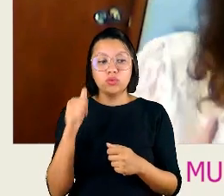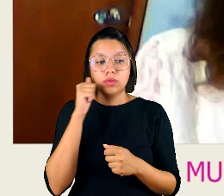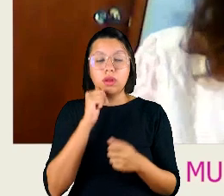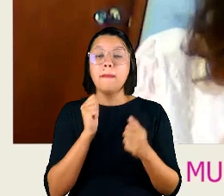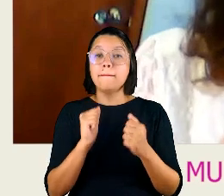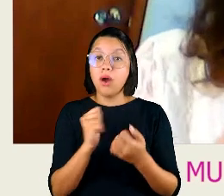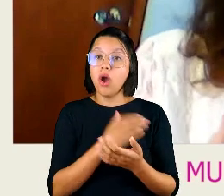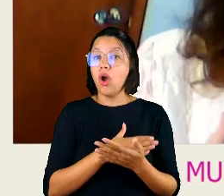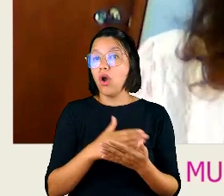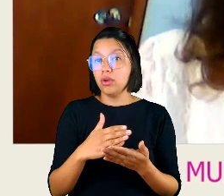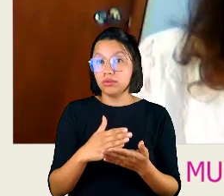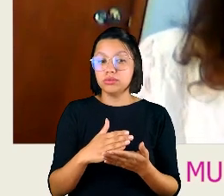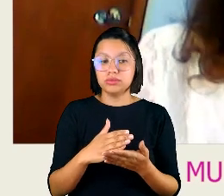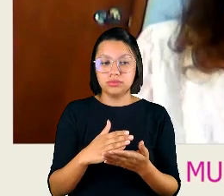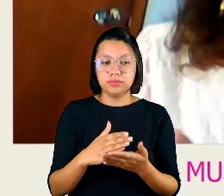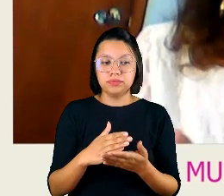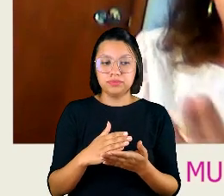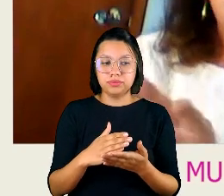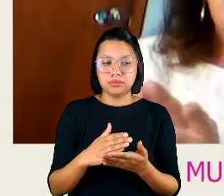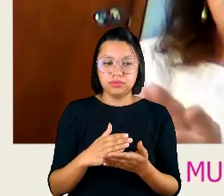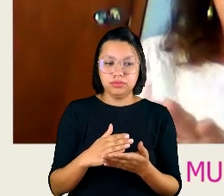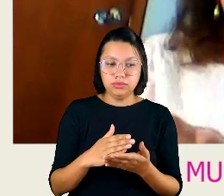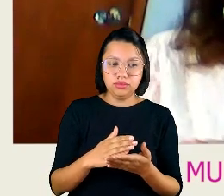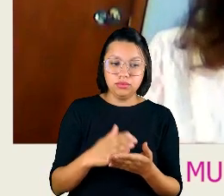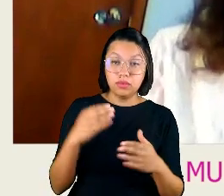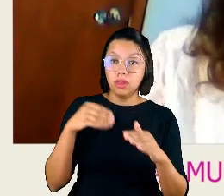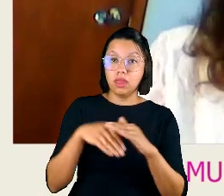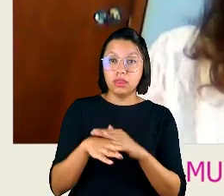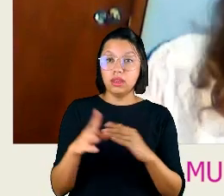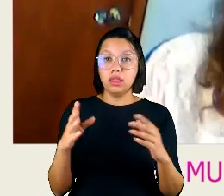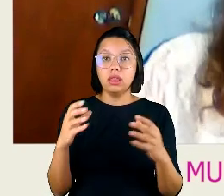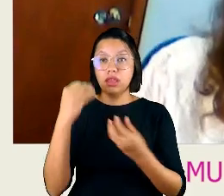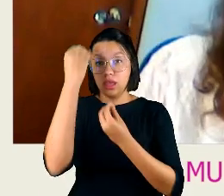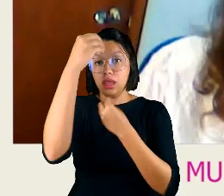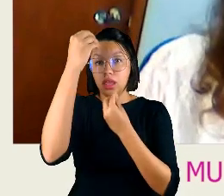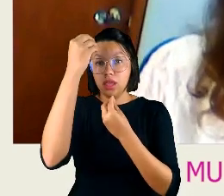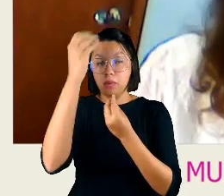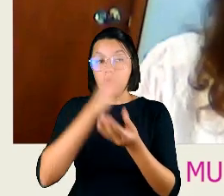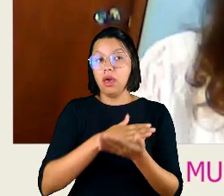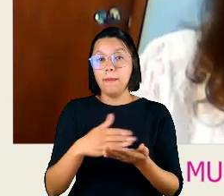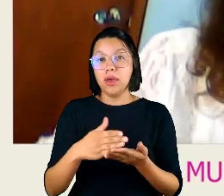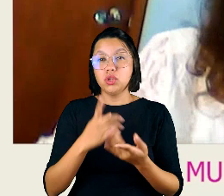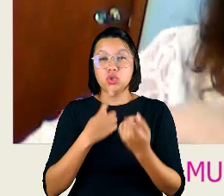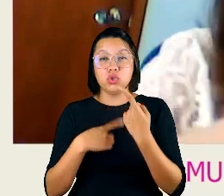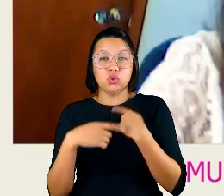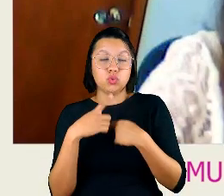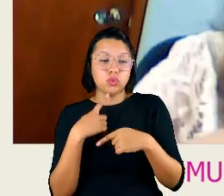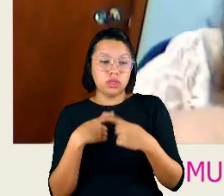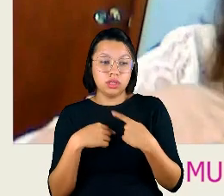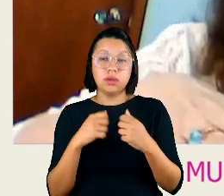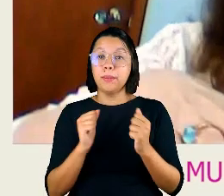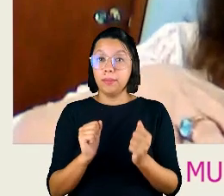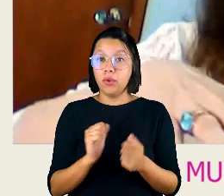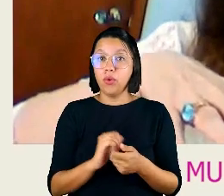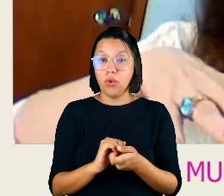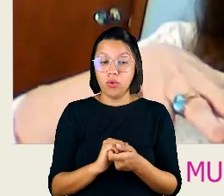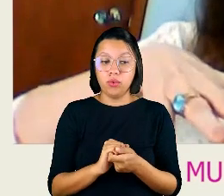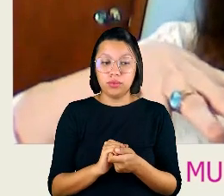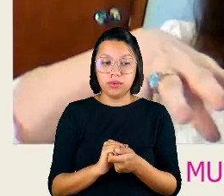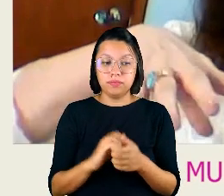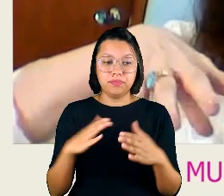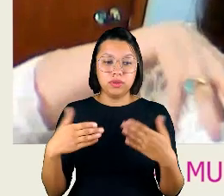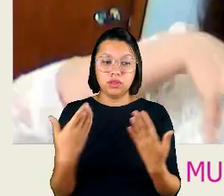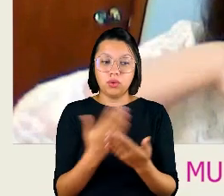engajo dentro da sexualidade a partir de um desejo neutro, elas Elas podem, então, elas começam a partir do